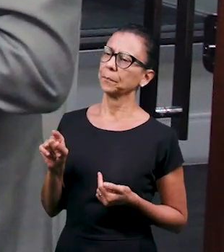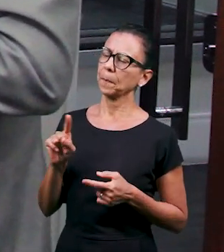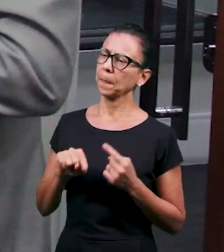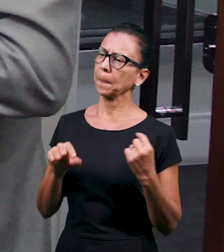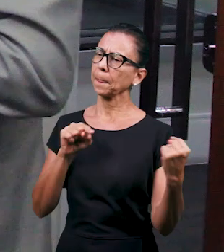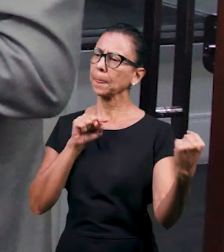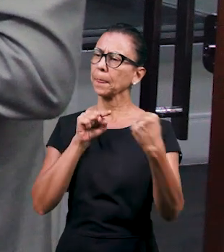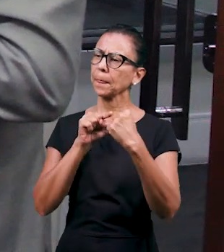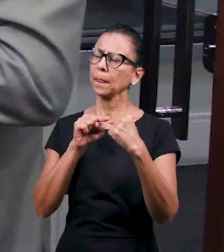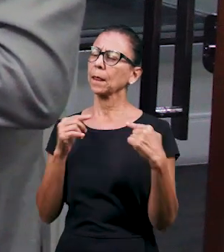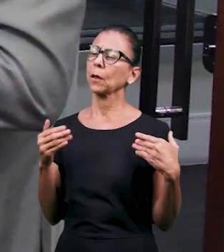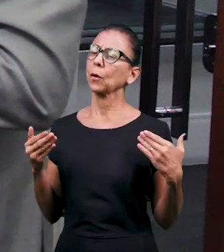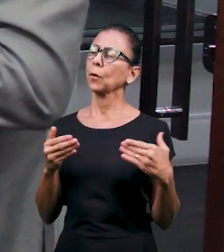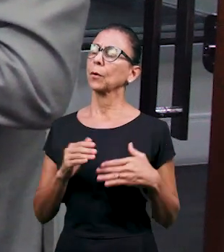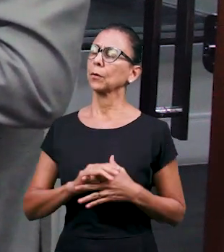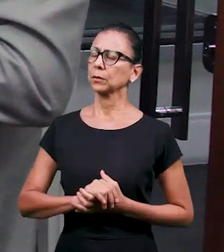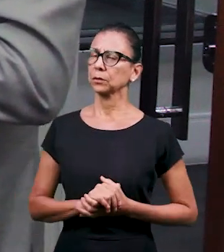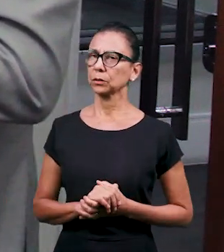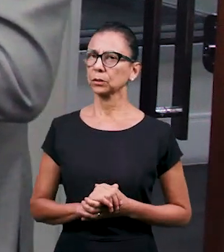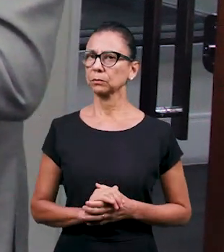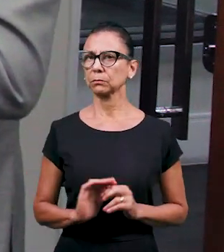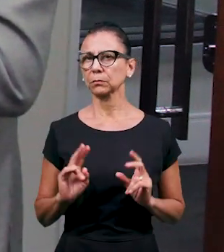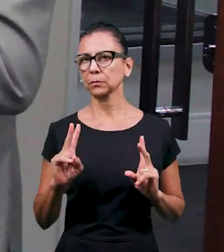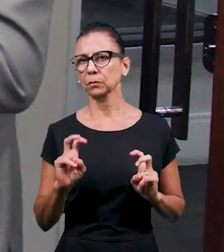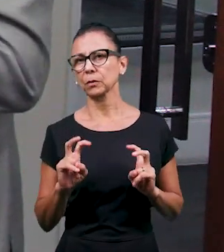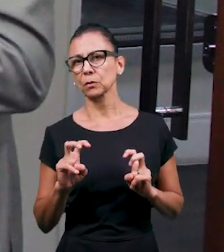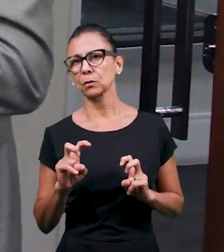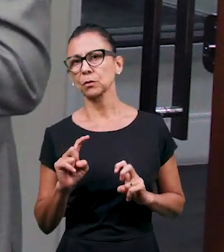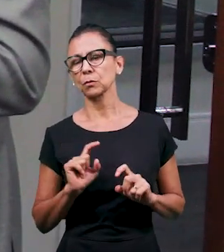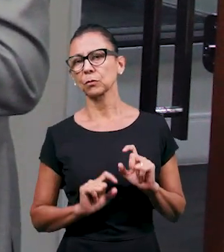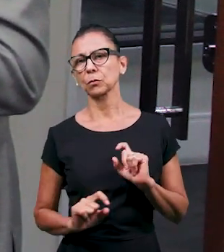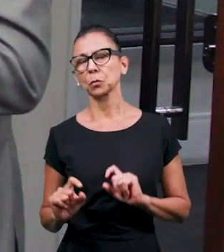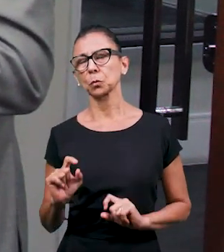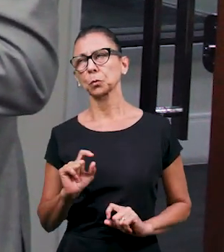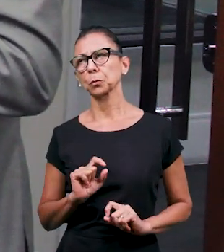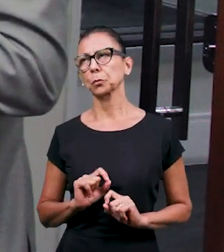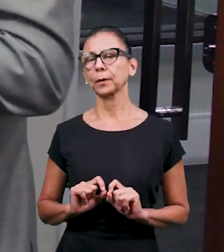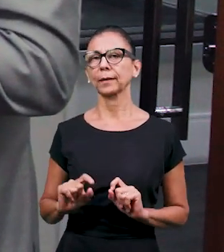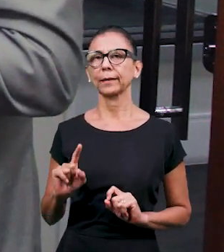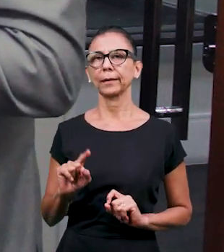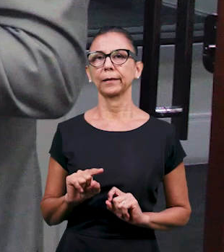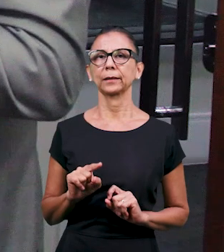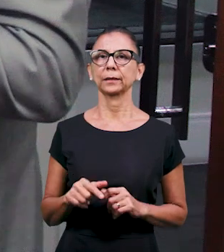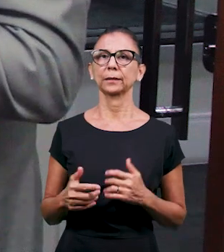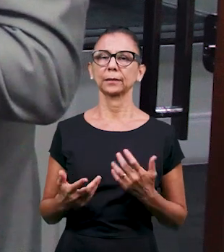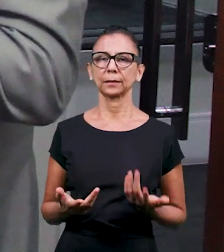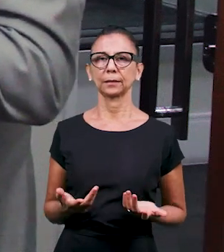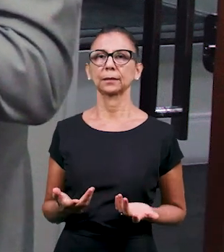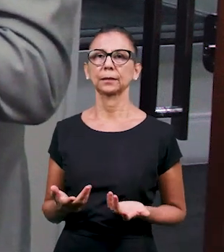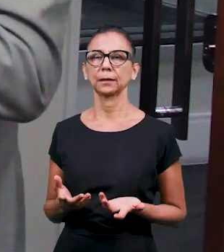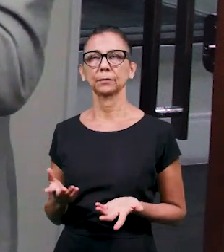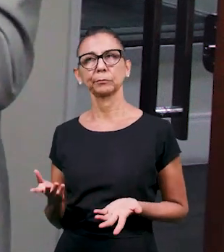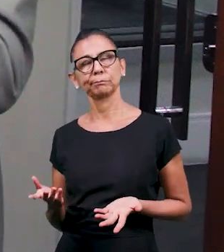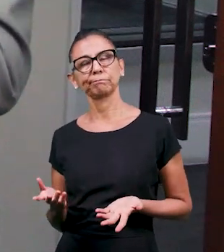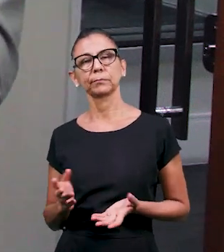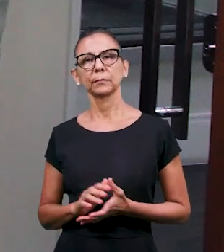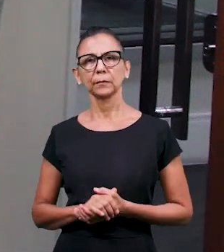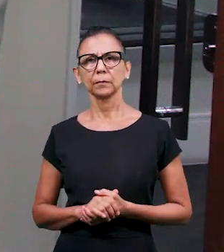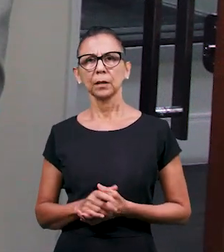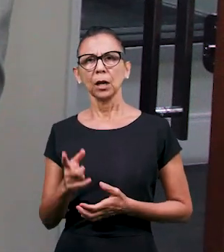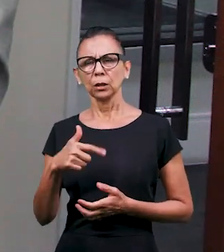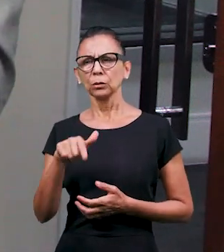nosso objetivo hoje é falar sobre uma situação que para